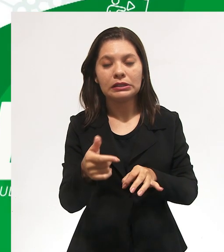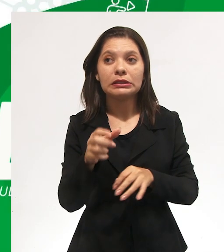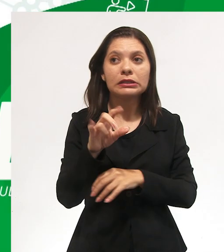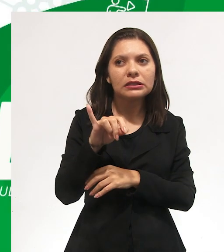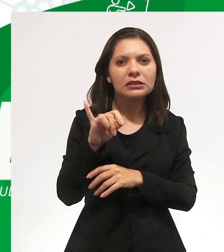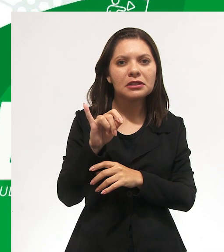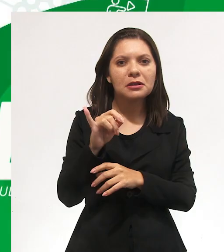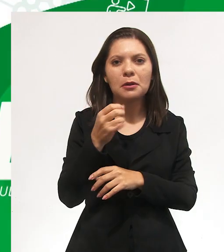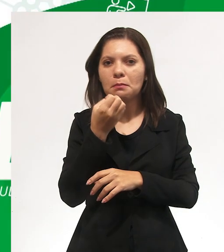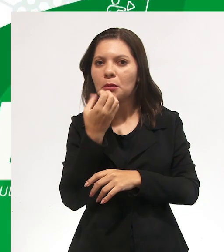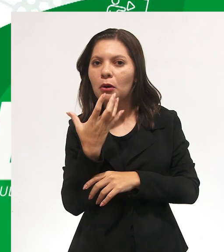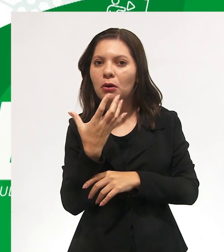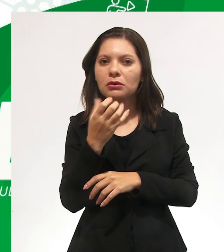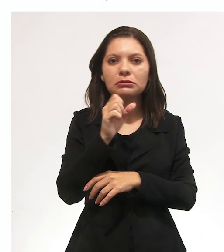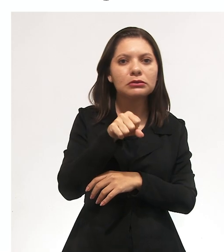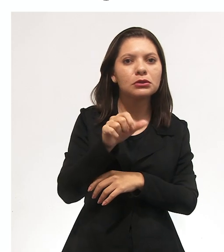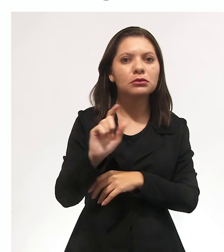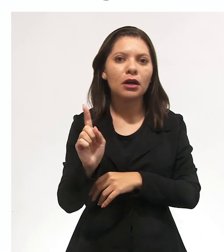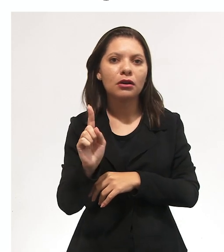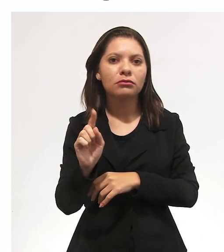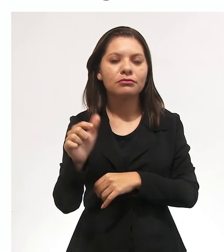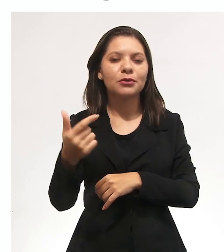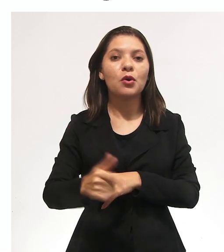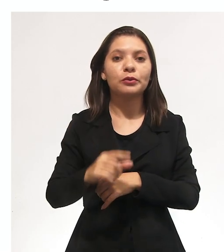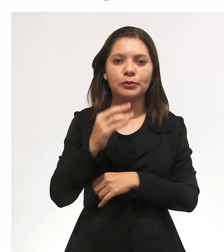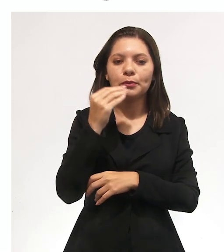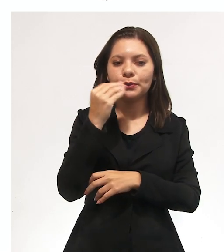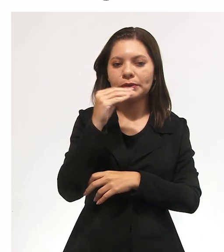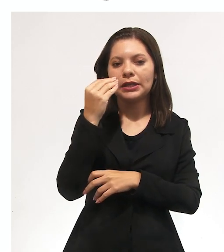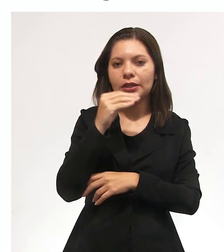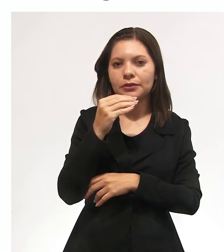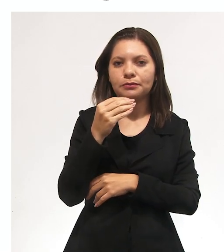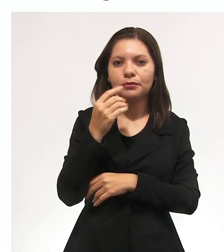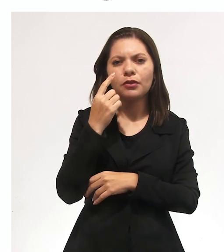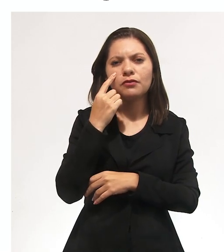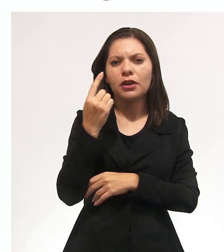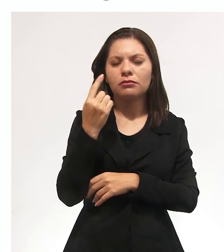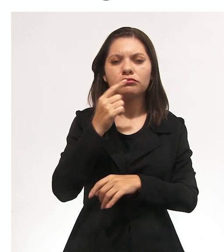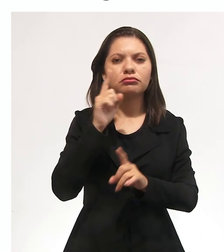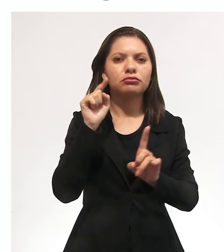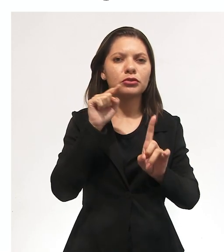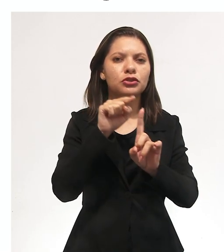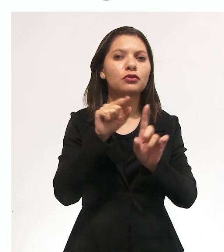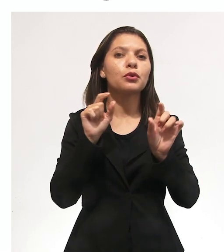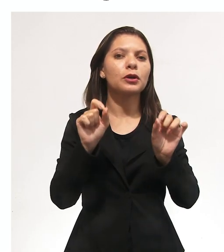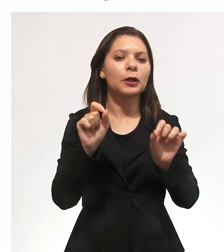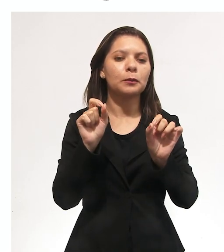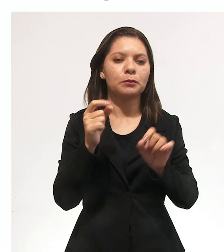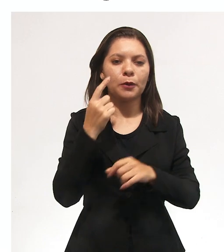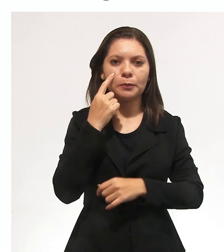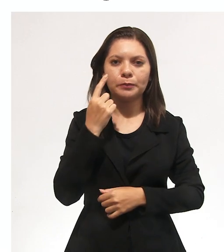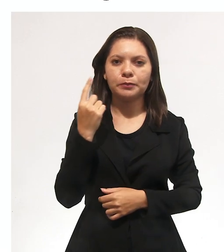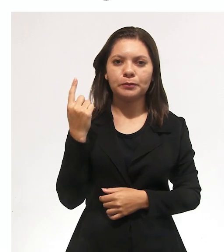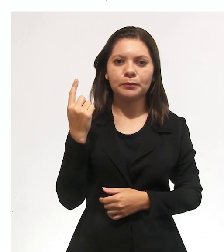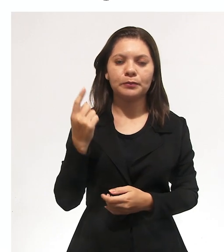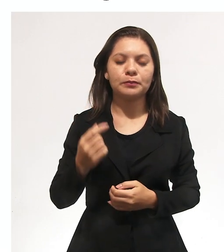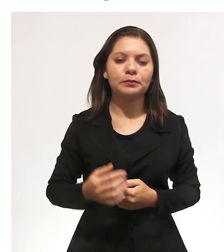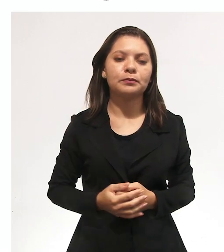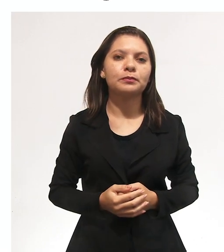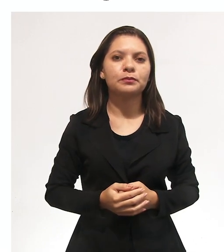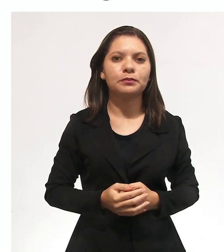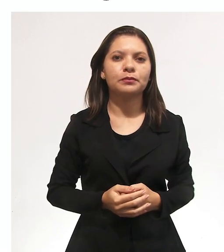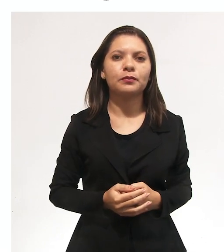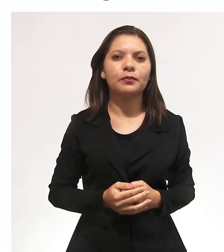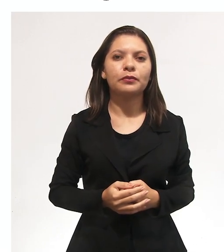a oportunidade. Vamos ao objetivo da nossa aula? No primeiro objetivo da nossa aula